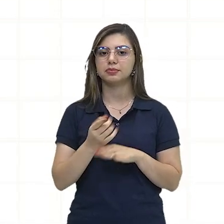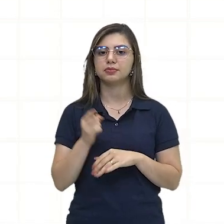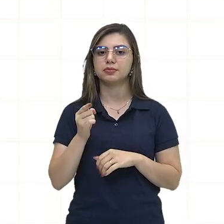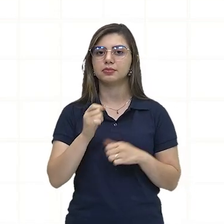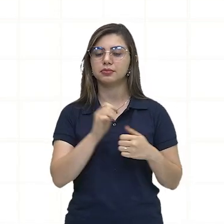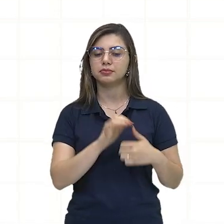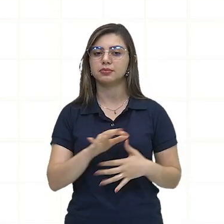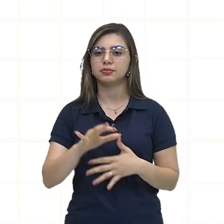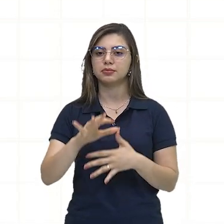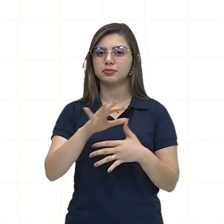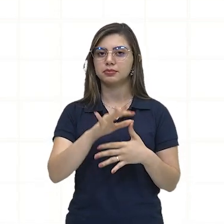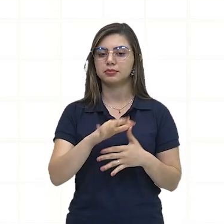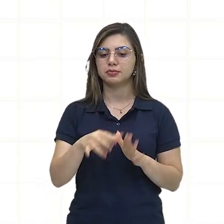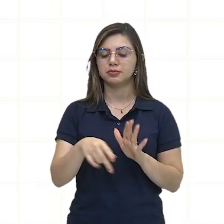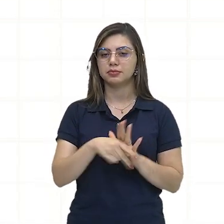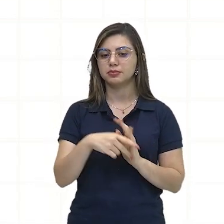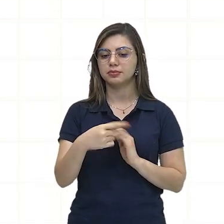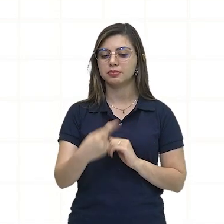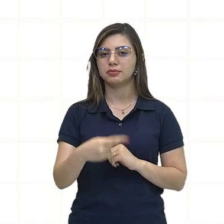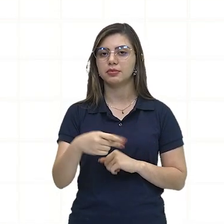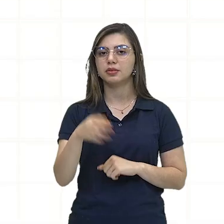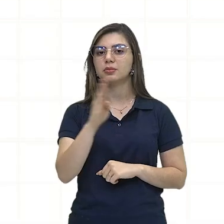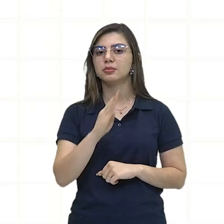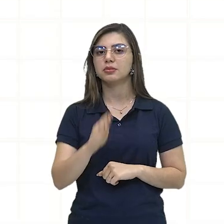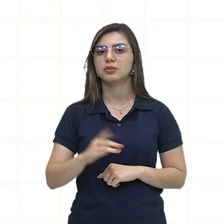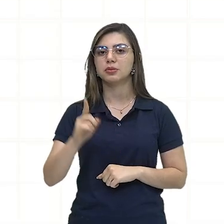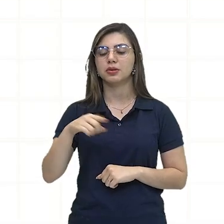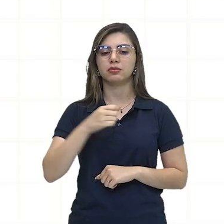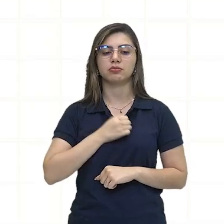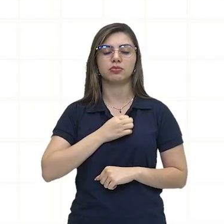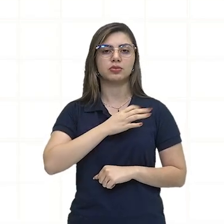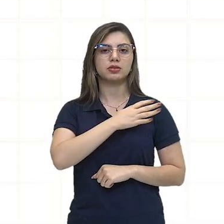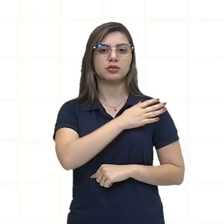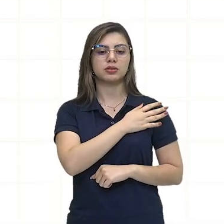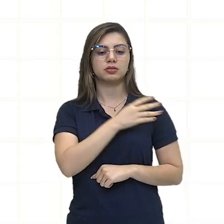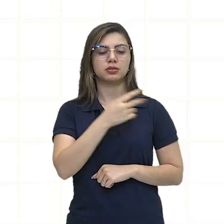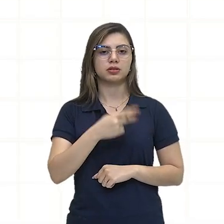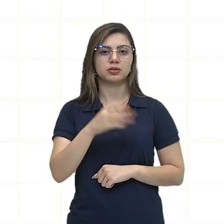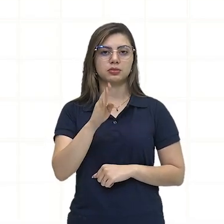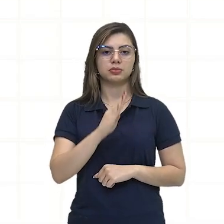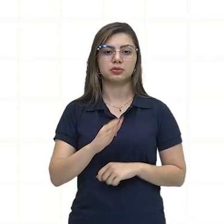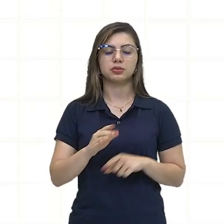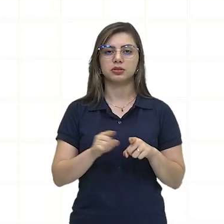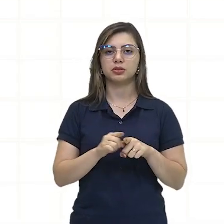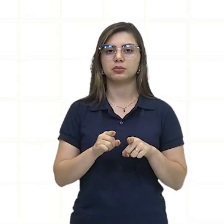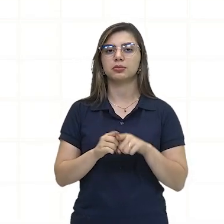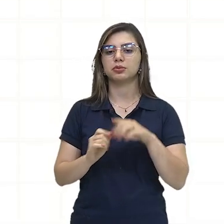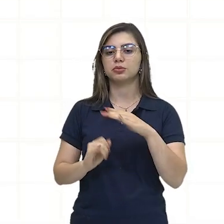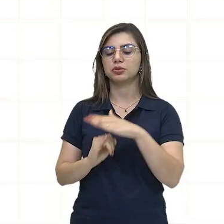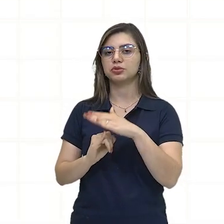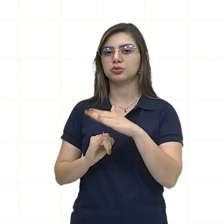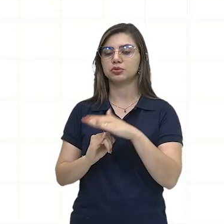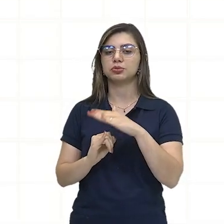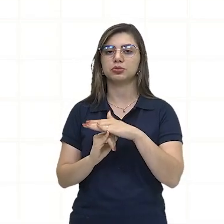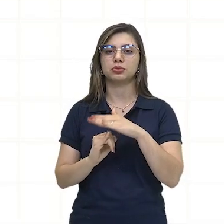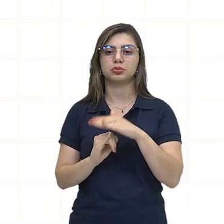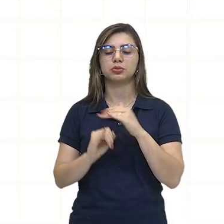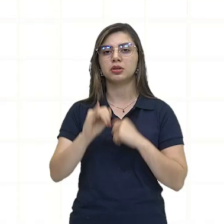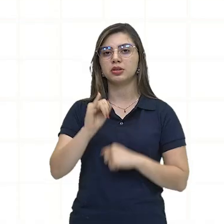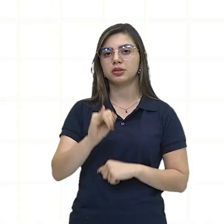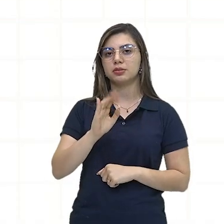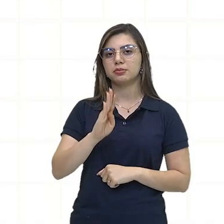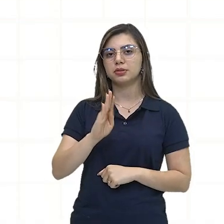no Brasil é o Exército Brasileiro e também o IBGE, o Instituto Brasileiro de Geografia